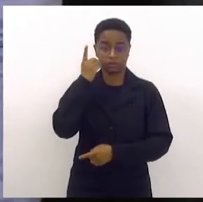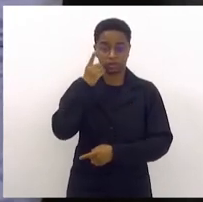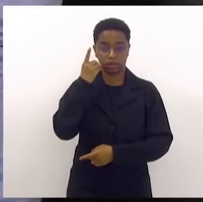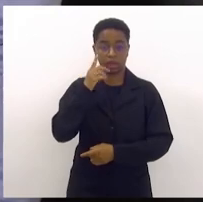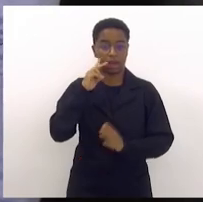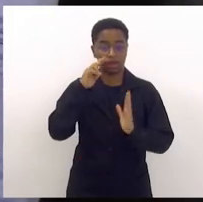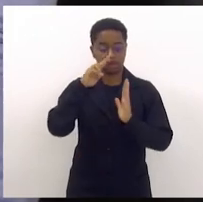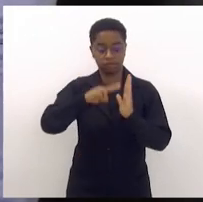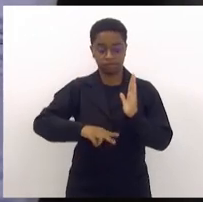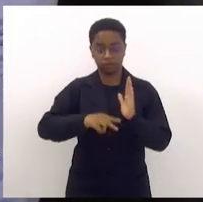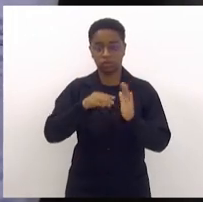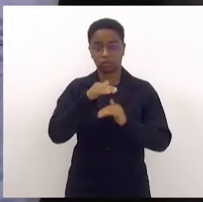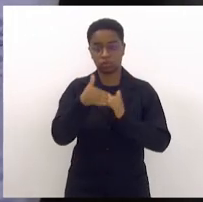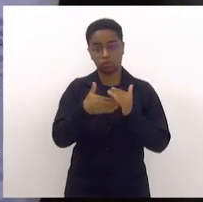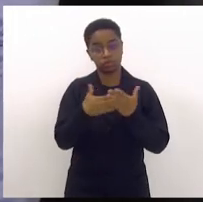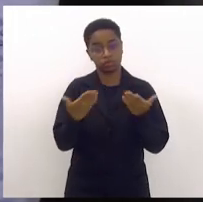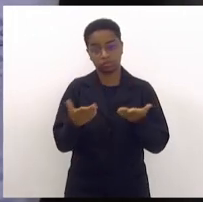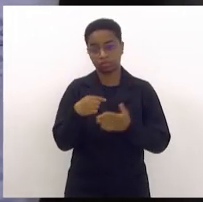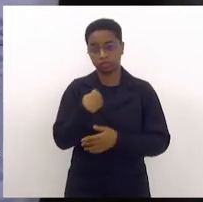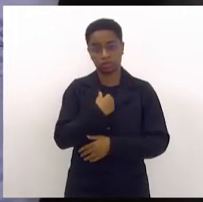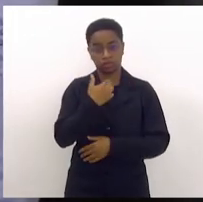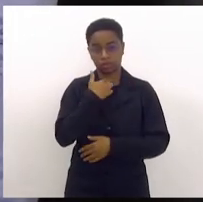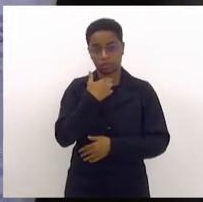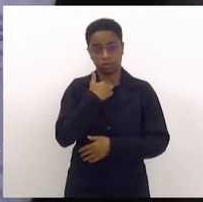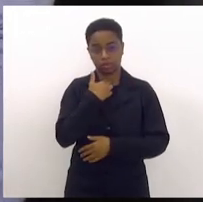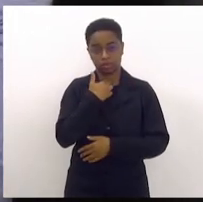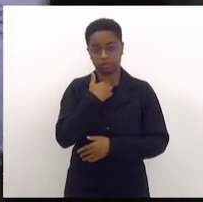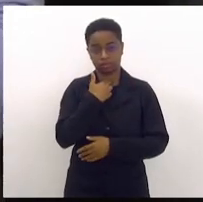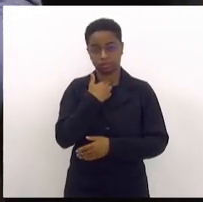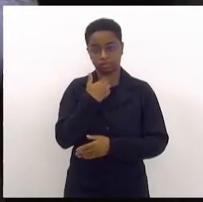tudo. E aí nós não podemos comer mosca, né?